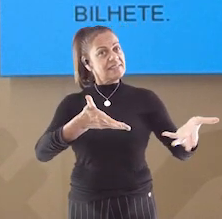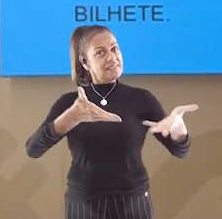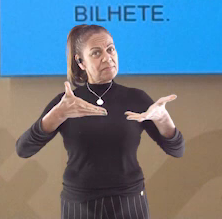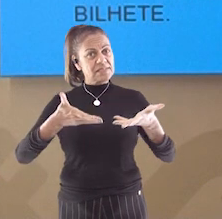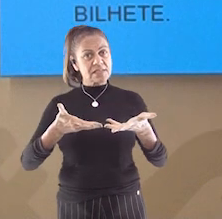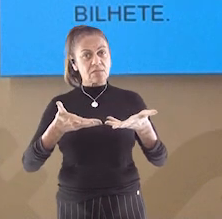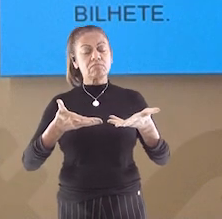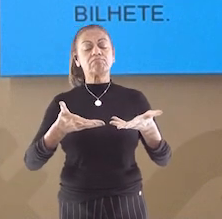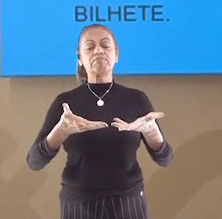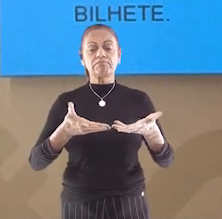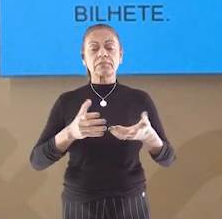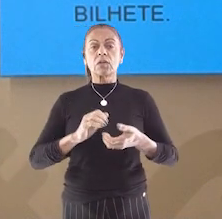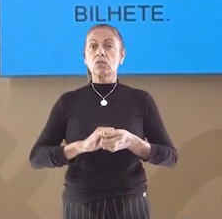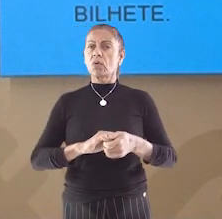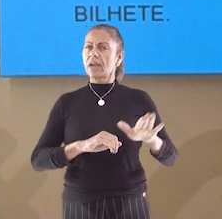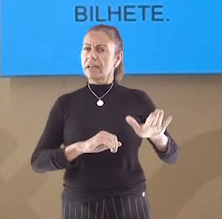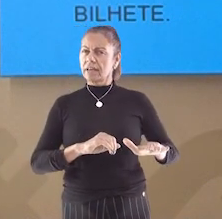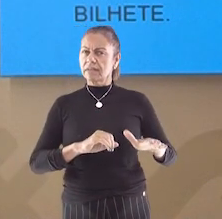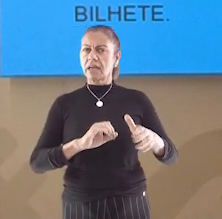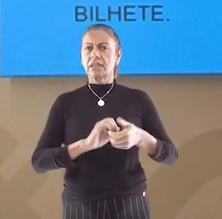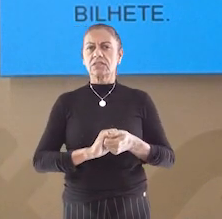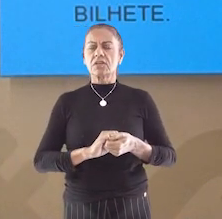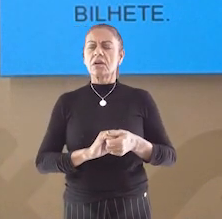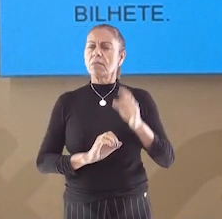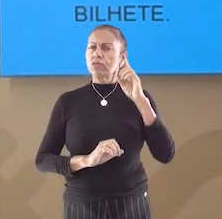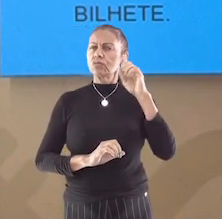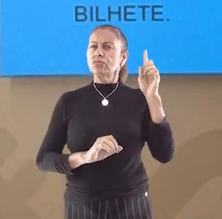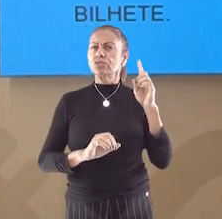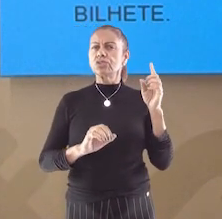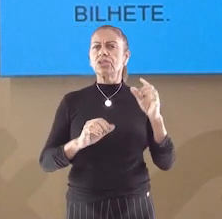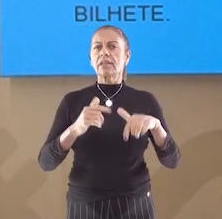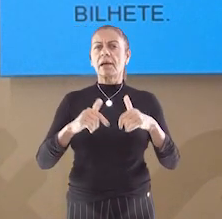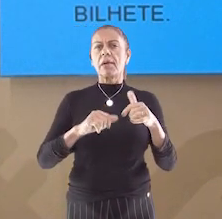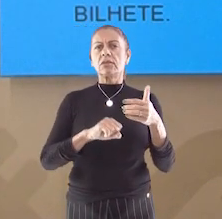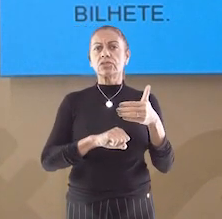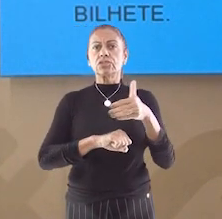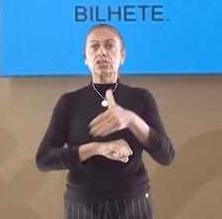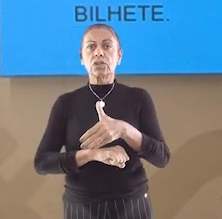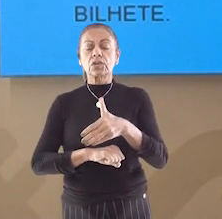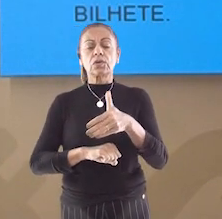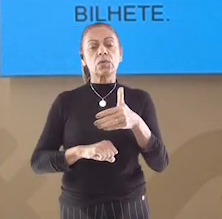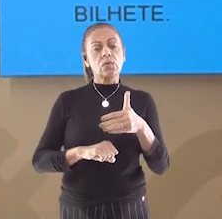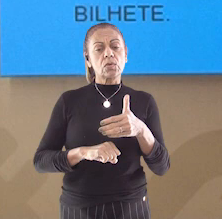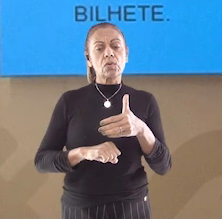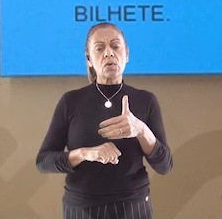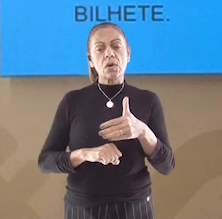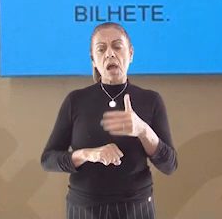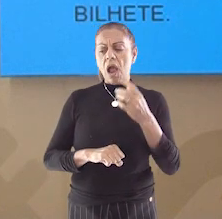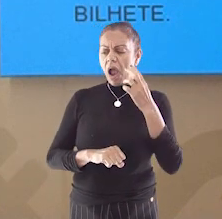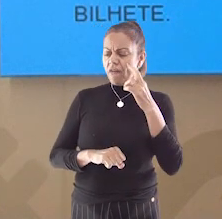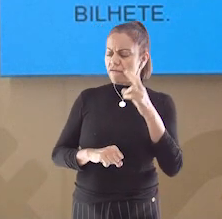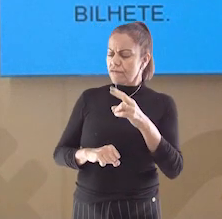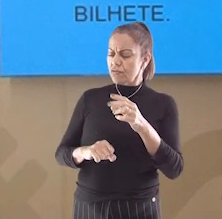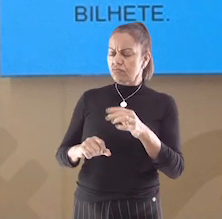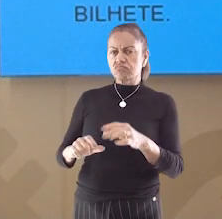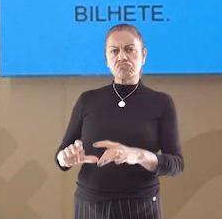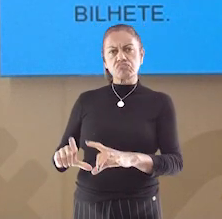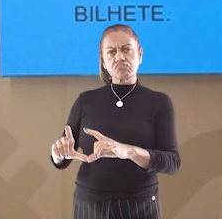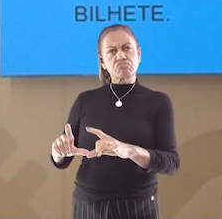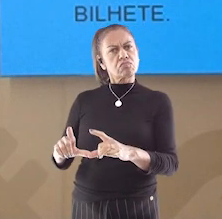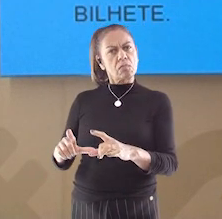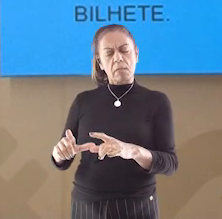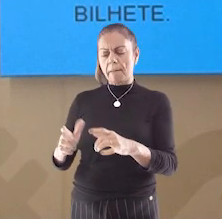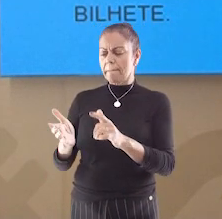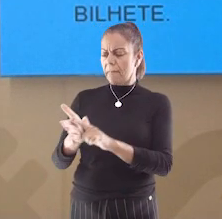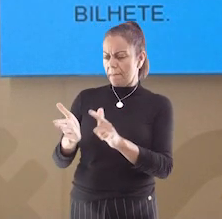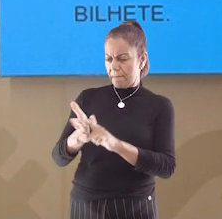turno vespertino, à tarde. Certo dia, ao chegar para o trabalho, ele encontrou um bilhete fixado próximo ao